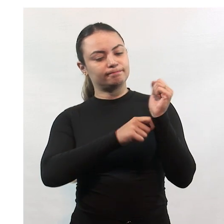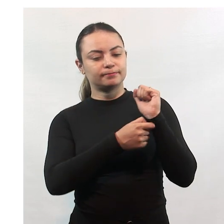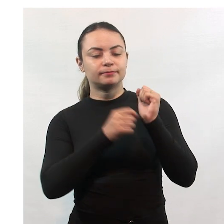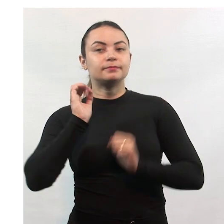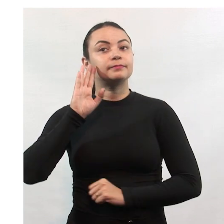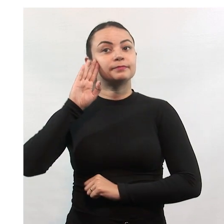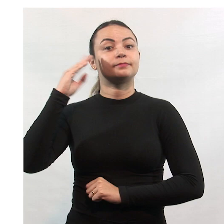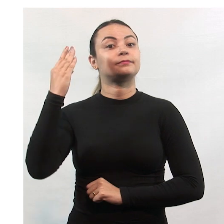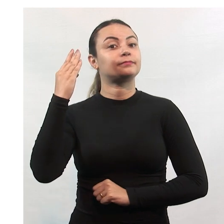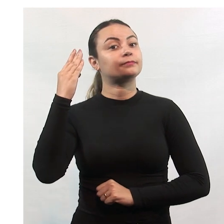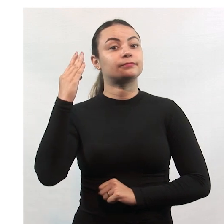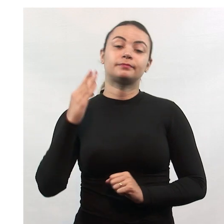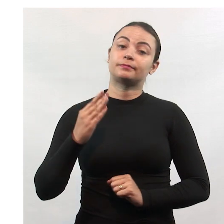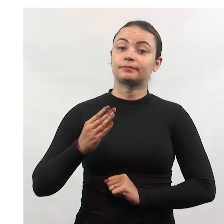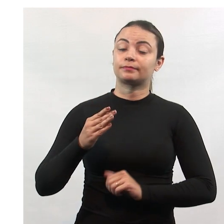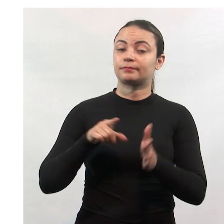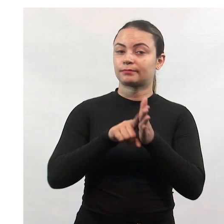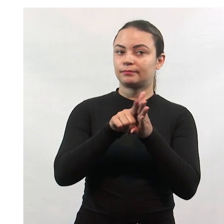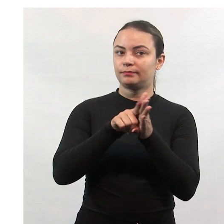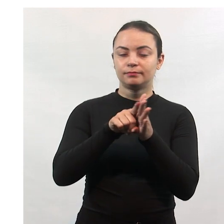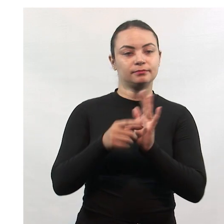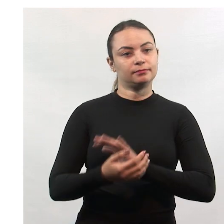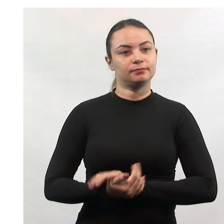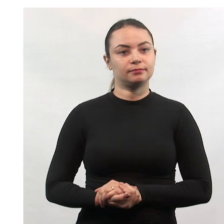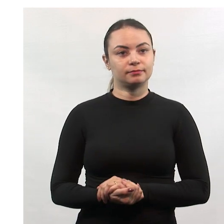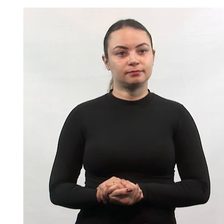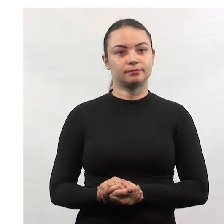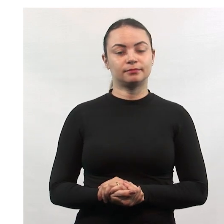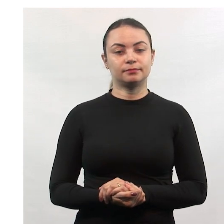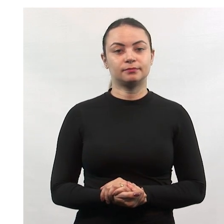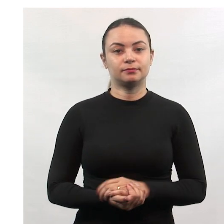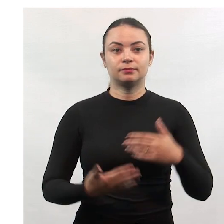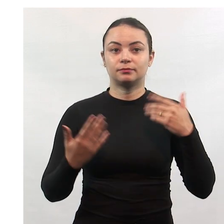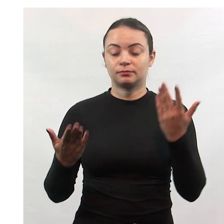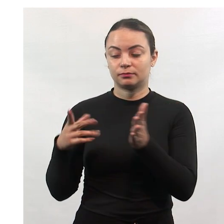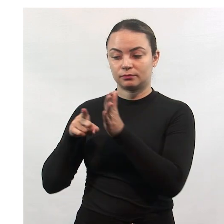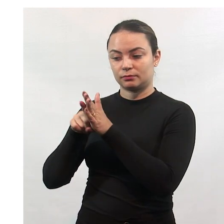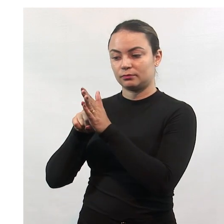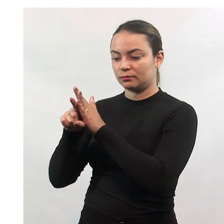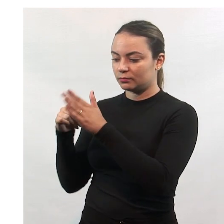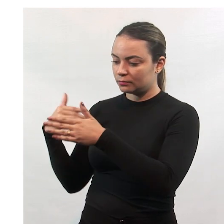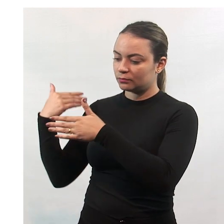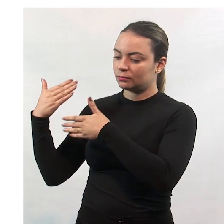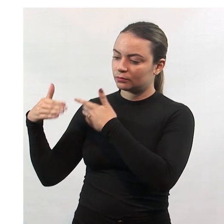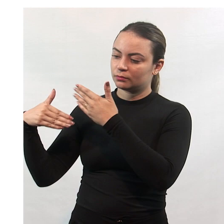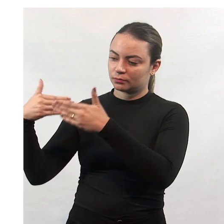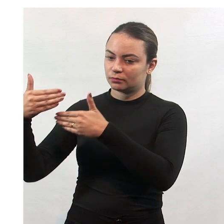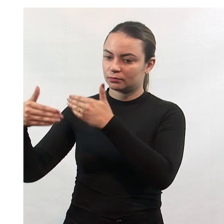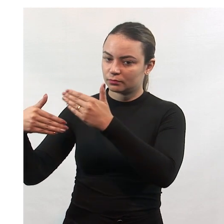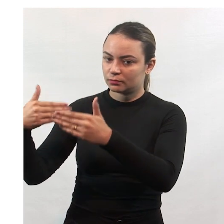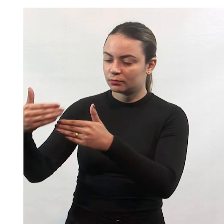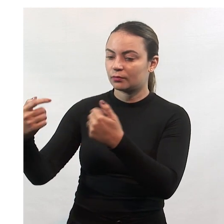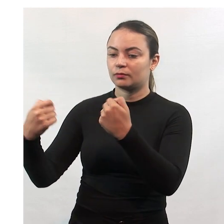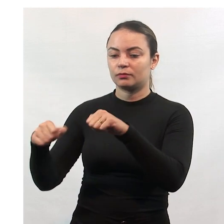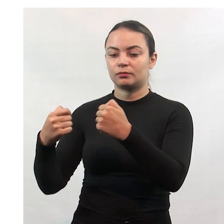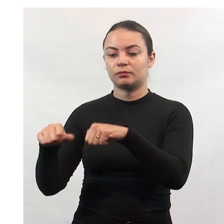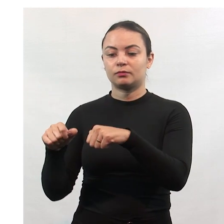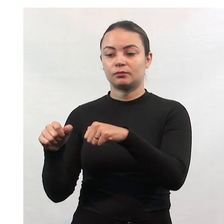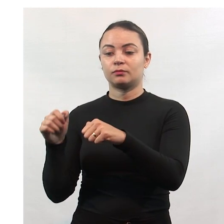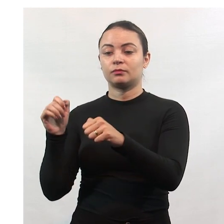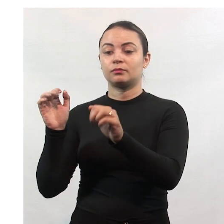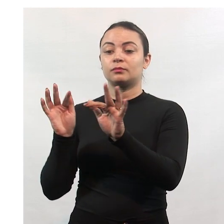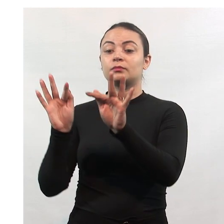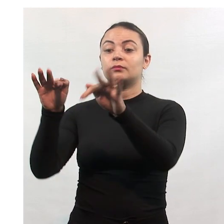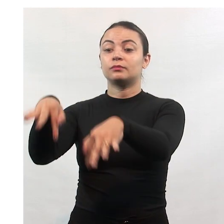né? Então, pesquisa, ele é um processo, né, encadeado e sequencial que busca